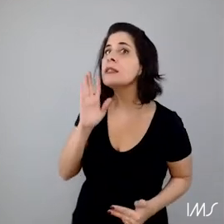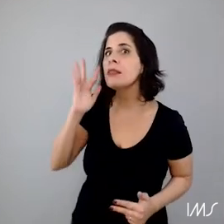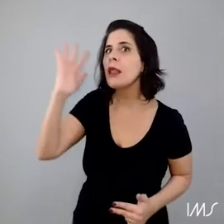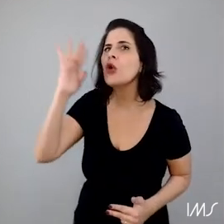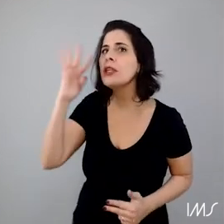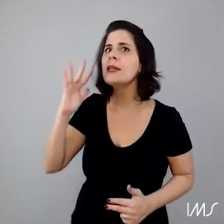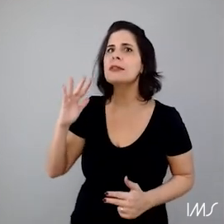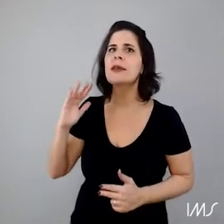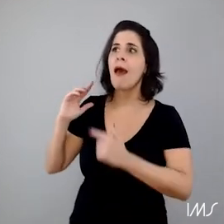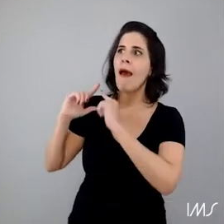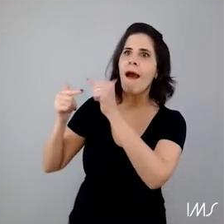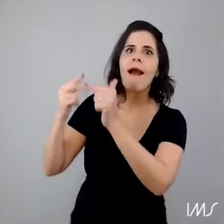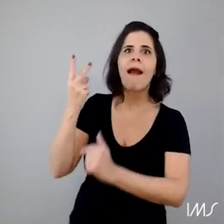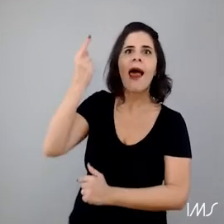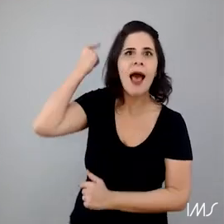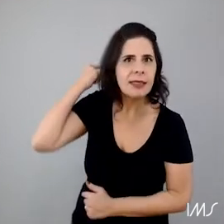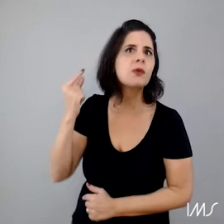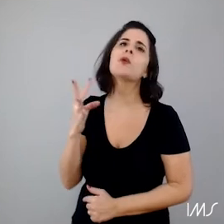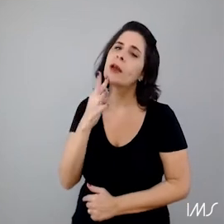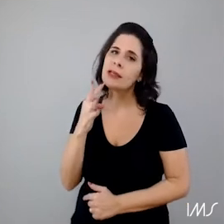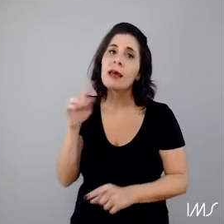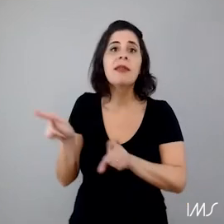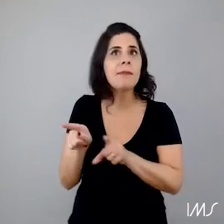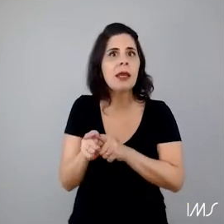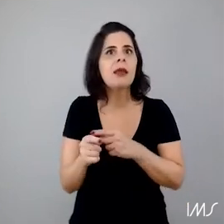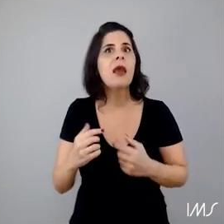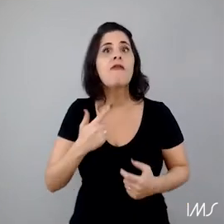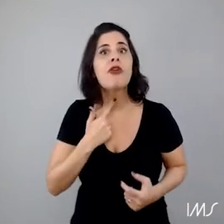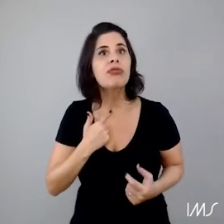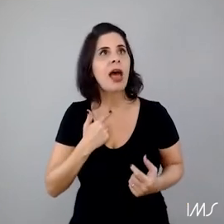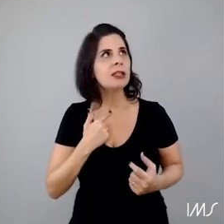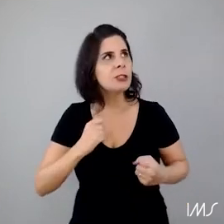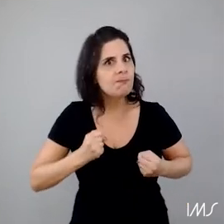inquietação teórica sobre os fundamentos do meio, o ímpeto para divulgar